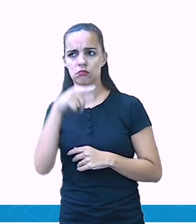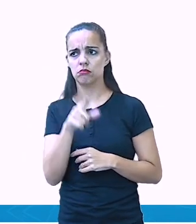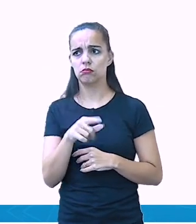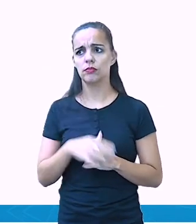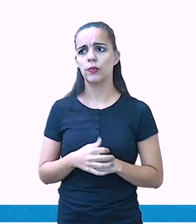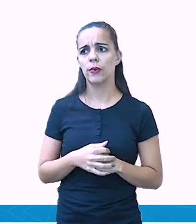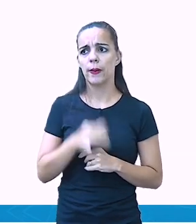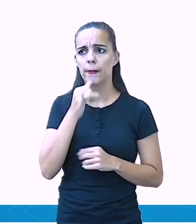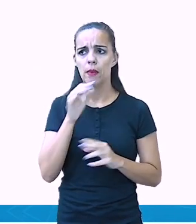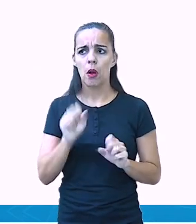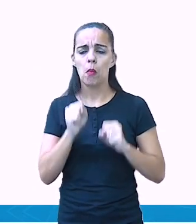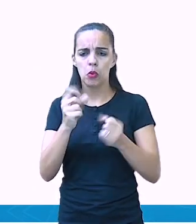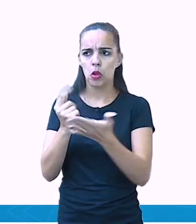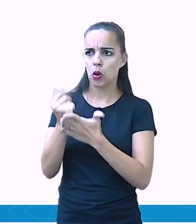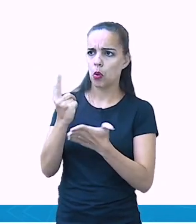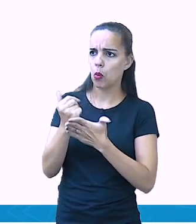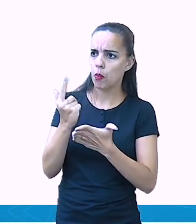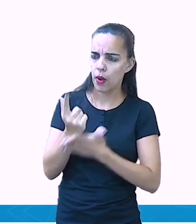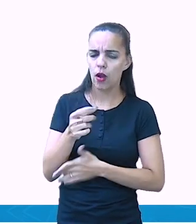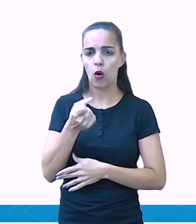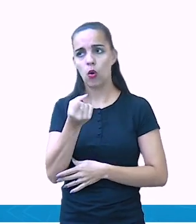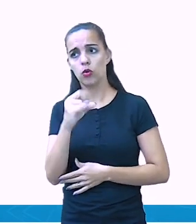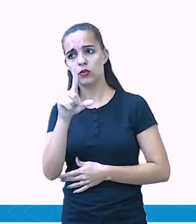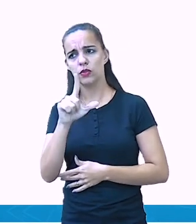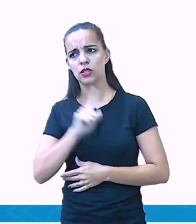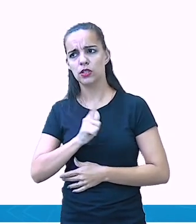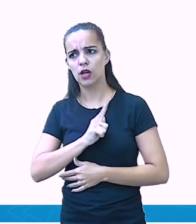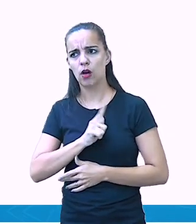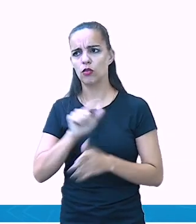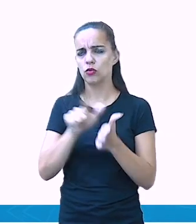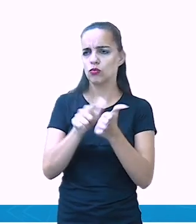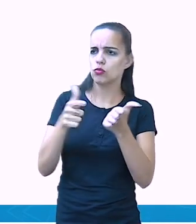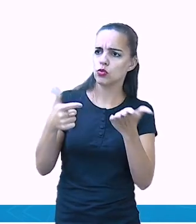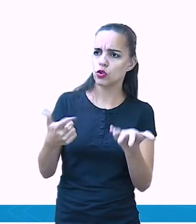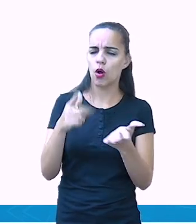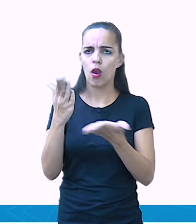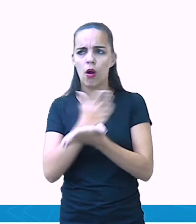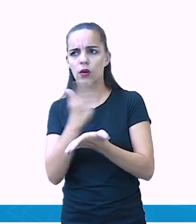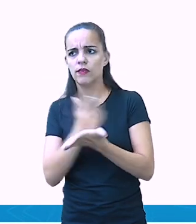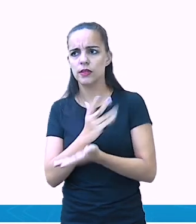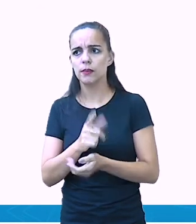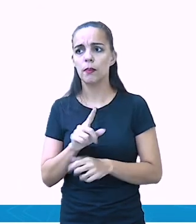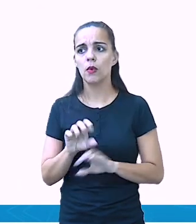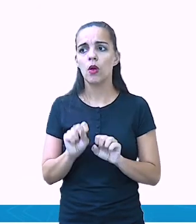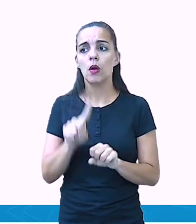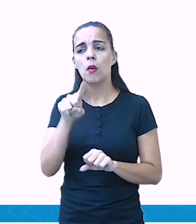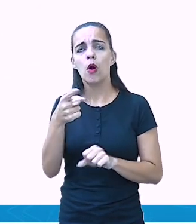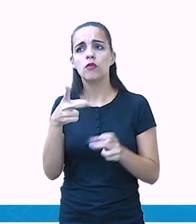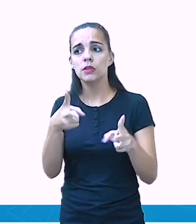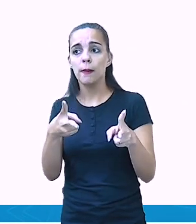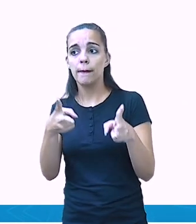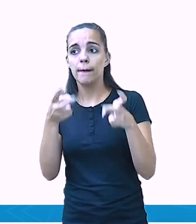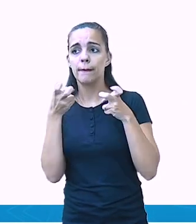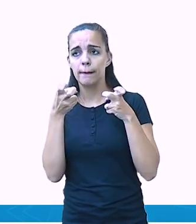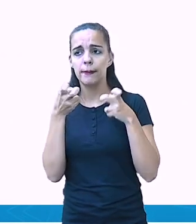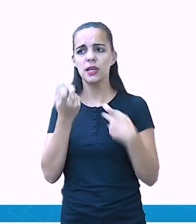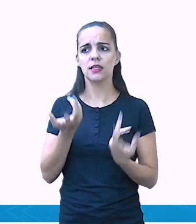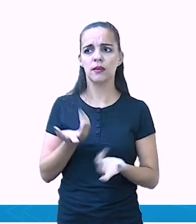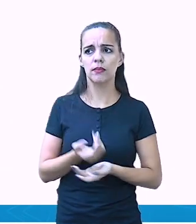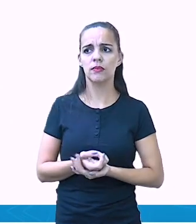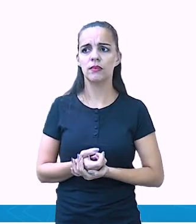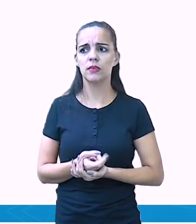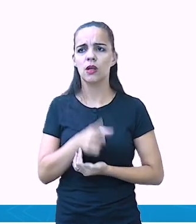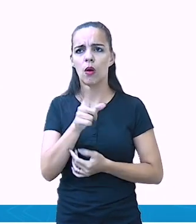você puder comprar, ou se você tiver, né, um jornal, uma revista, ou se você perceber durante